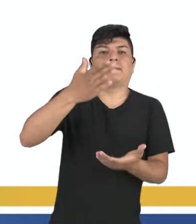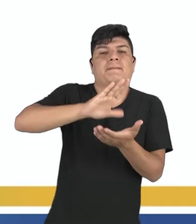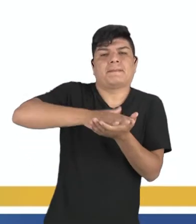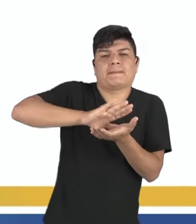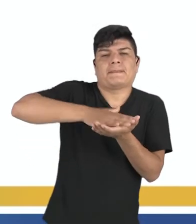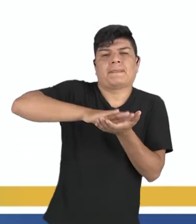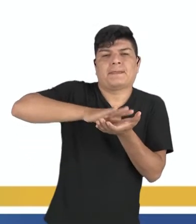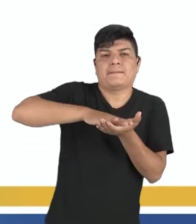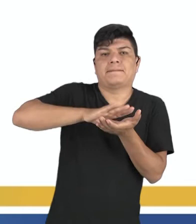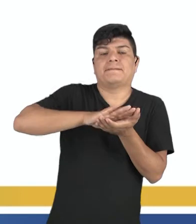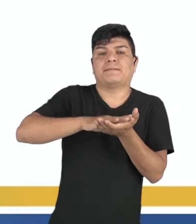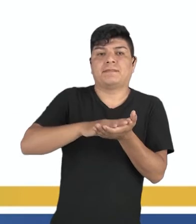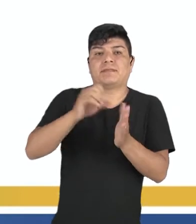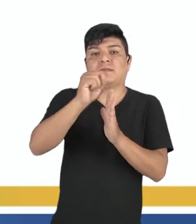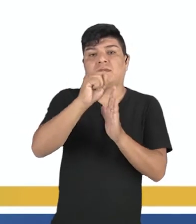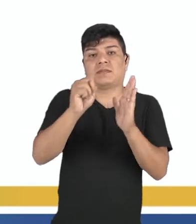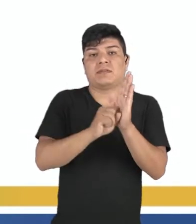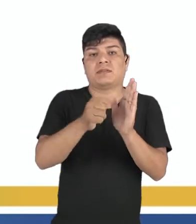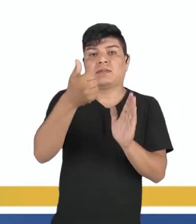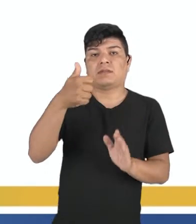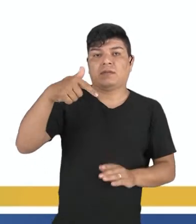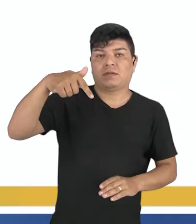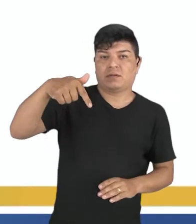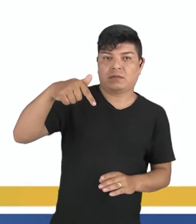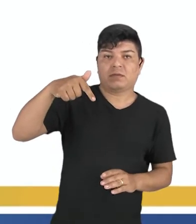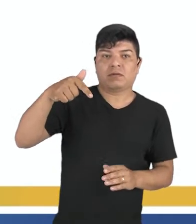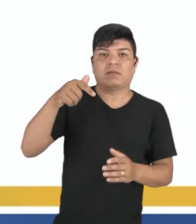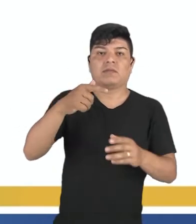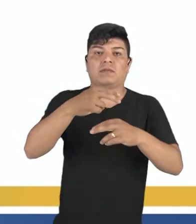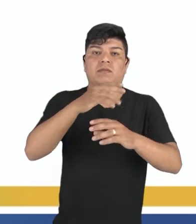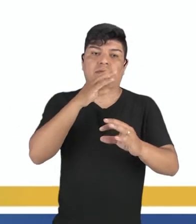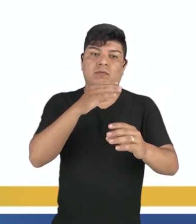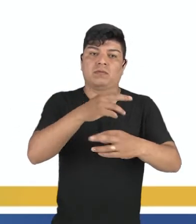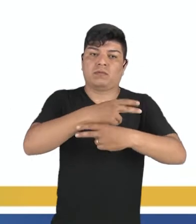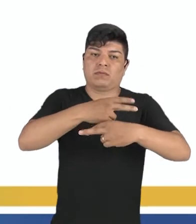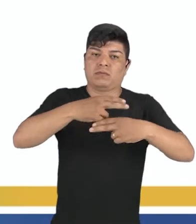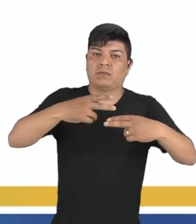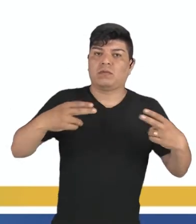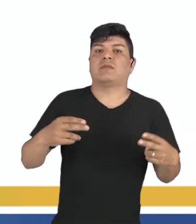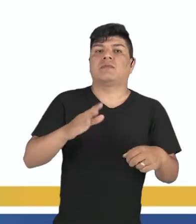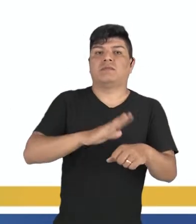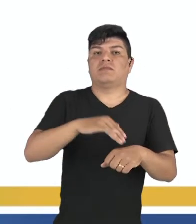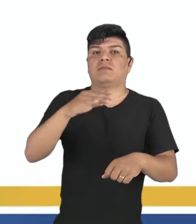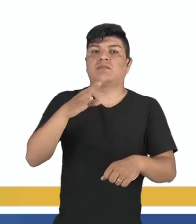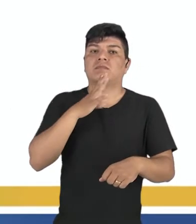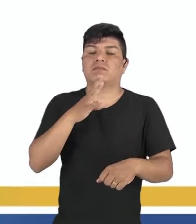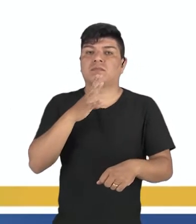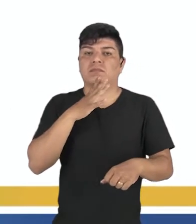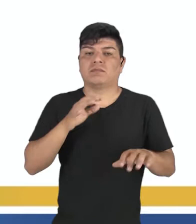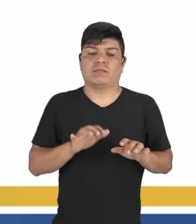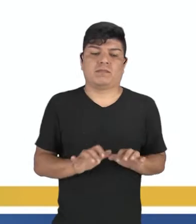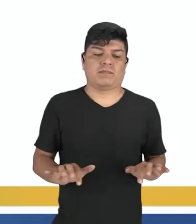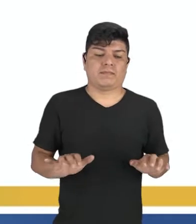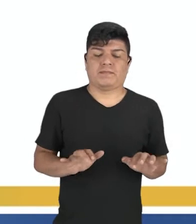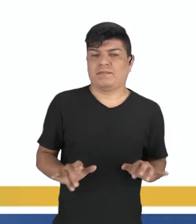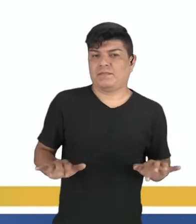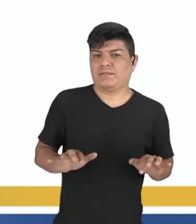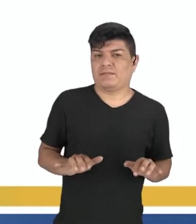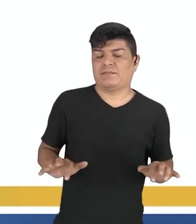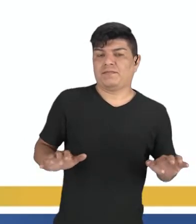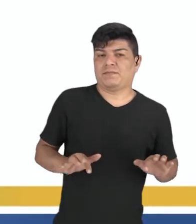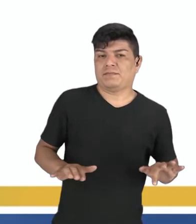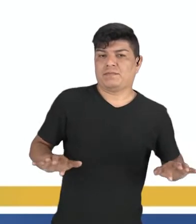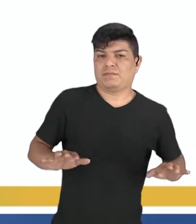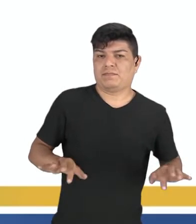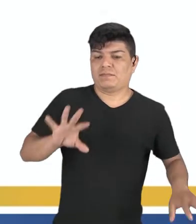samba. Somente no século XVII, instrumentos de harmonia mais sofisticados como o piano foram